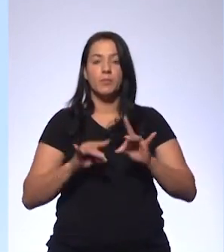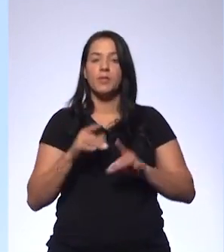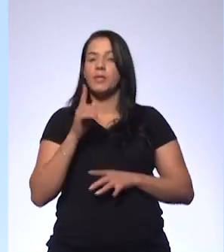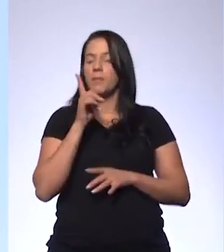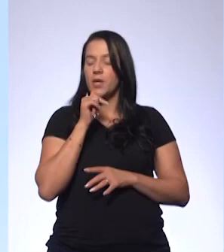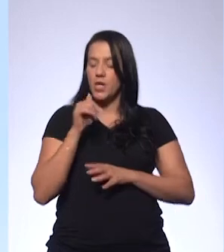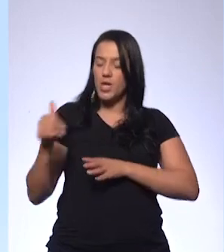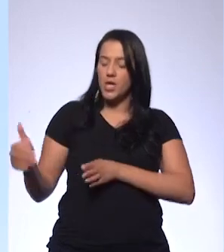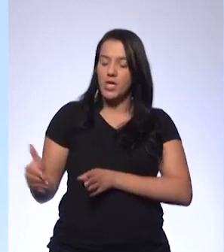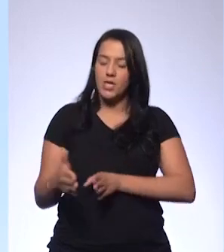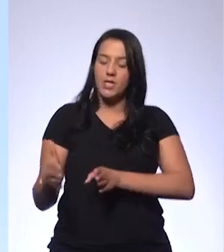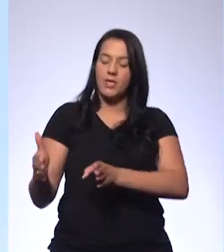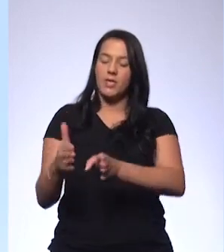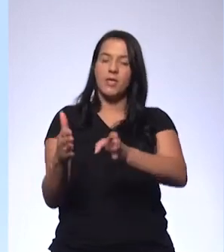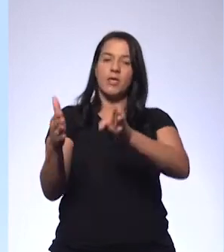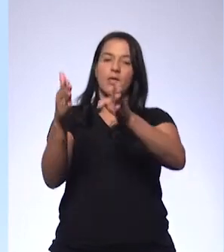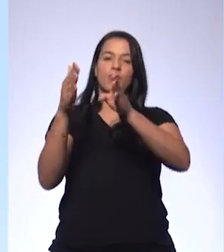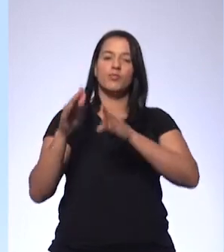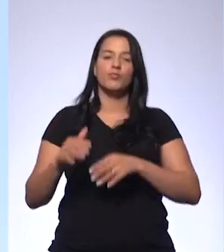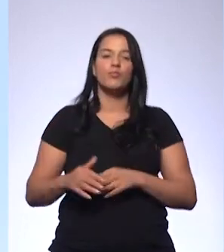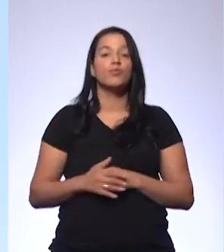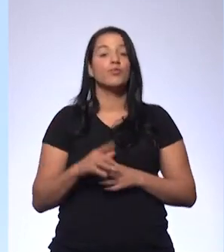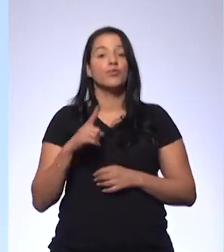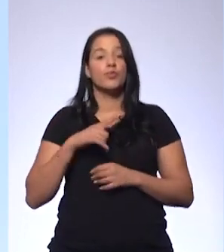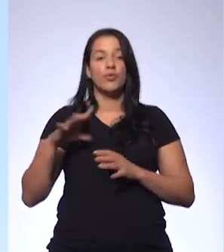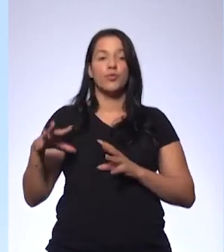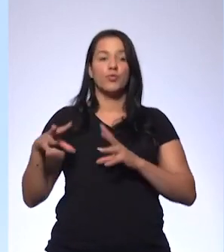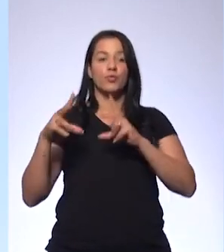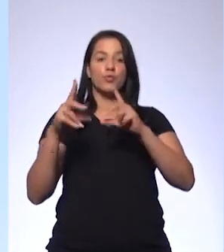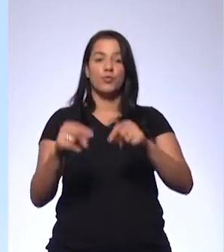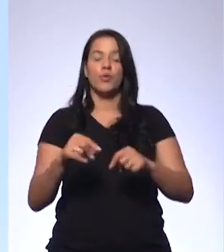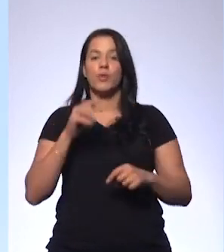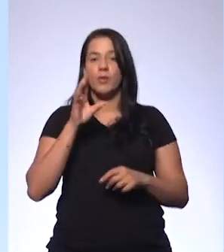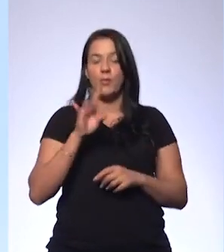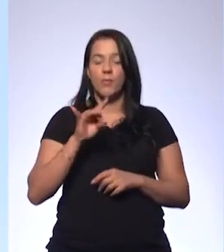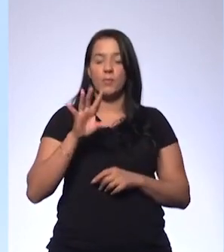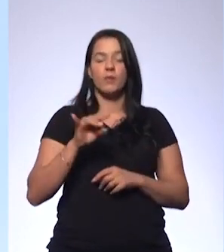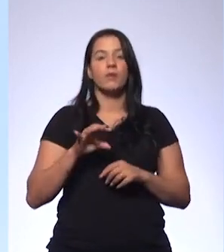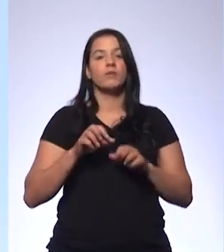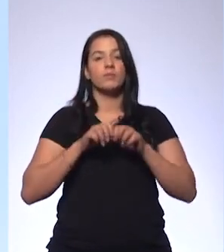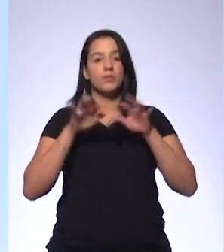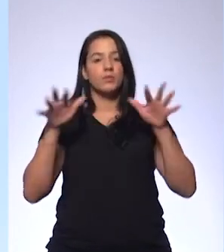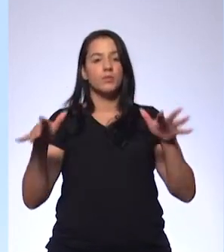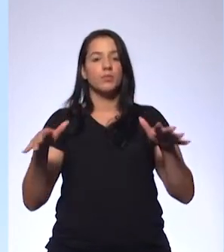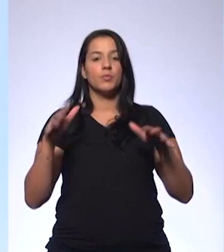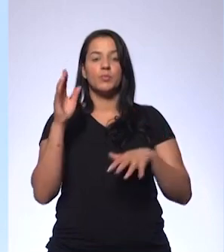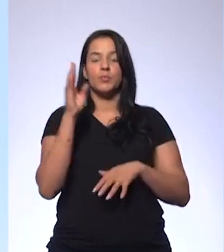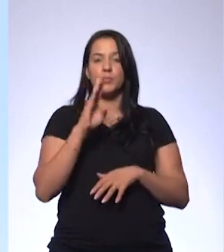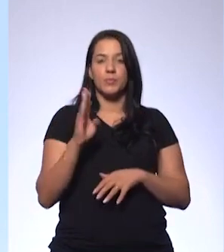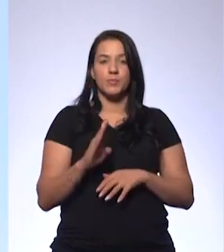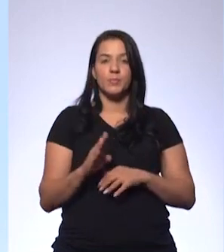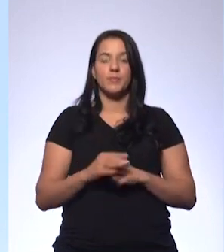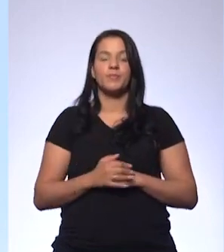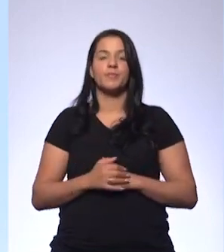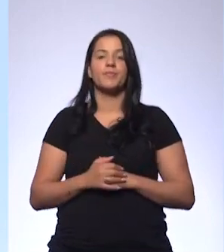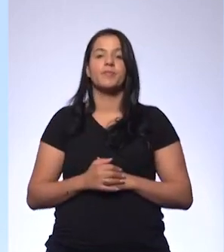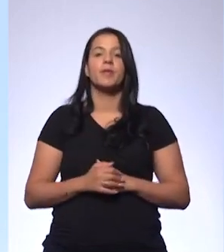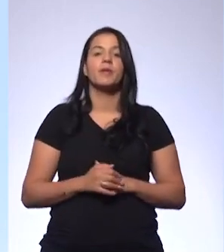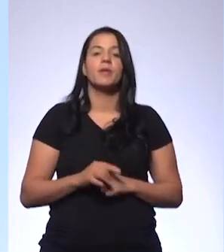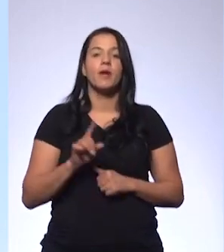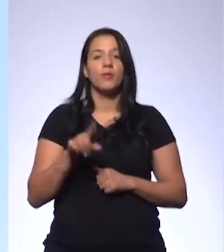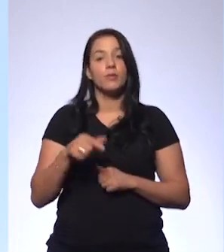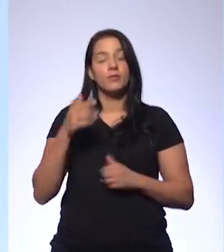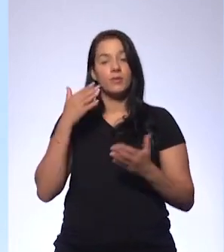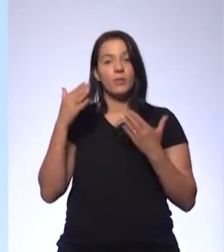voadores, né, que acabam levando aí umidade para todo o nosso país. E aí, se a gente comparar isso com, por